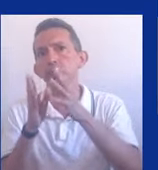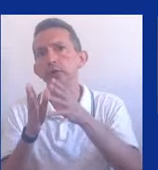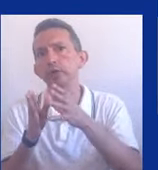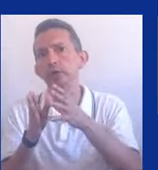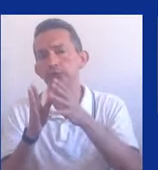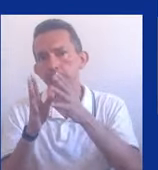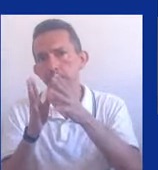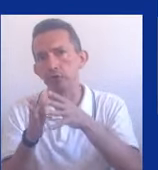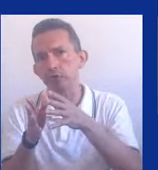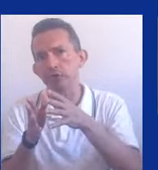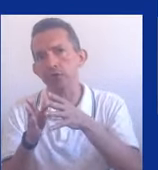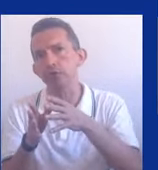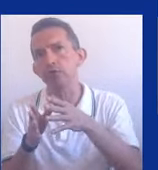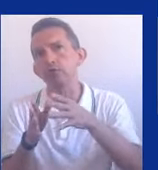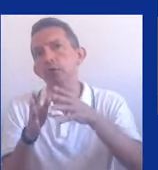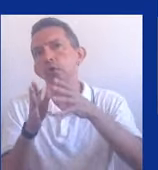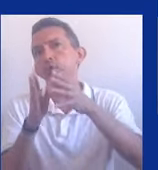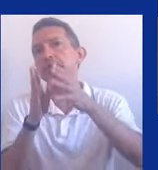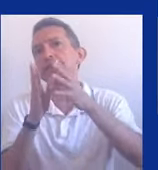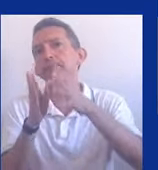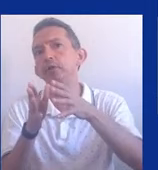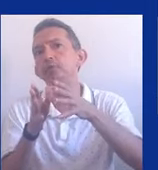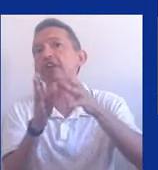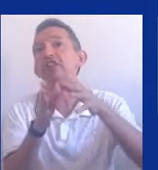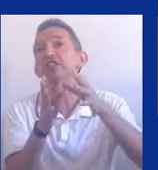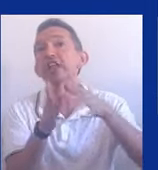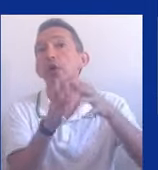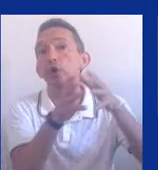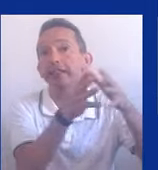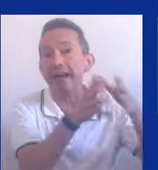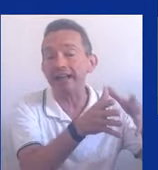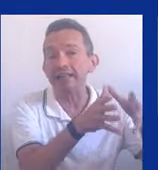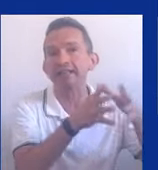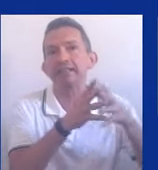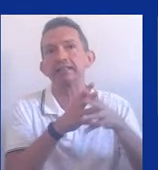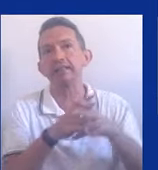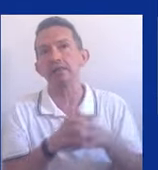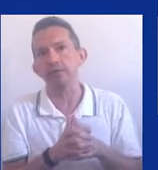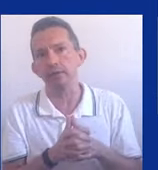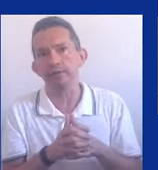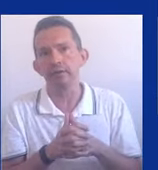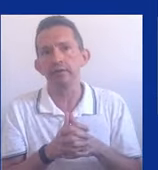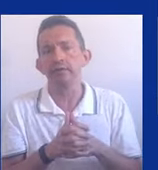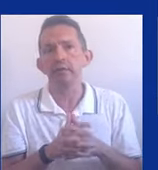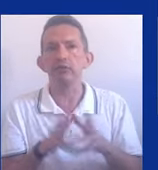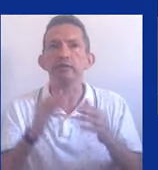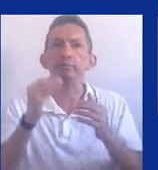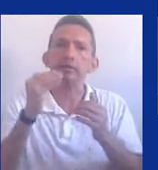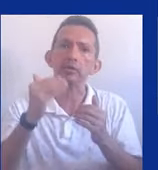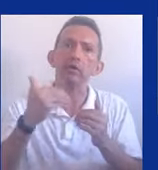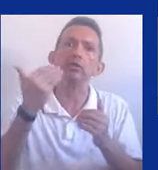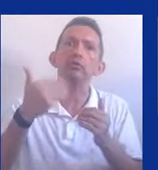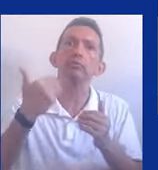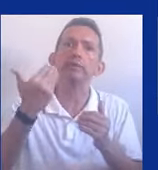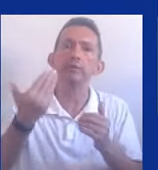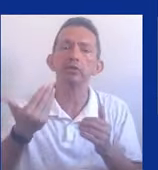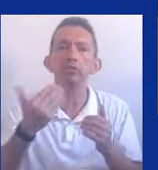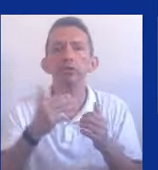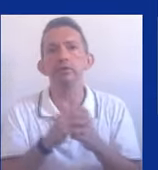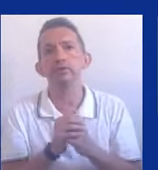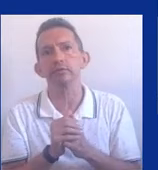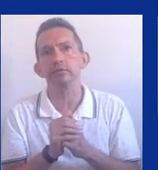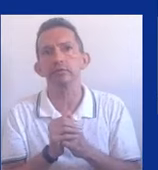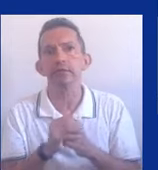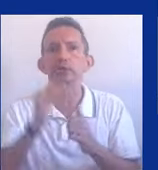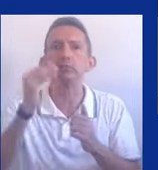são produzidos os lipídios esteroidais da célula? Aí você pensa no retículo